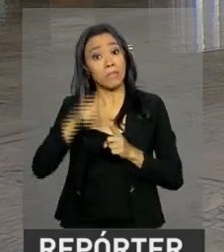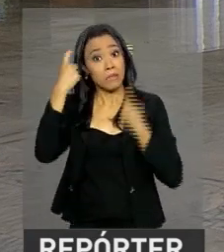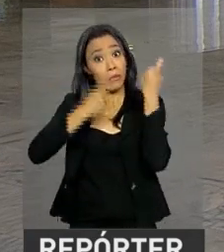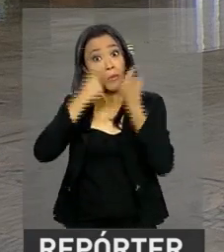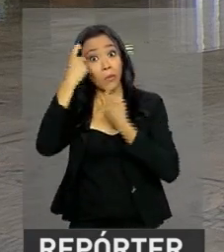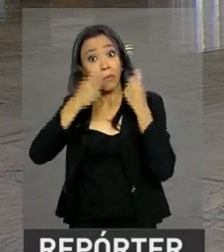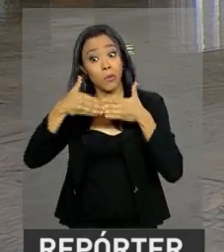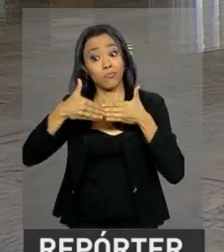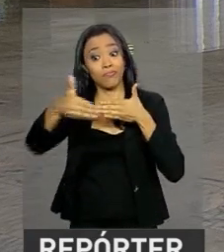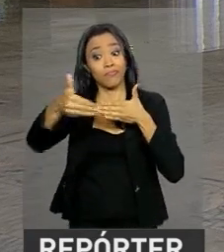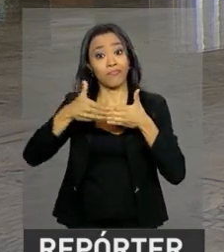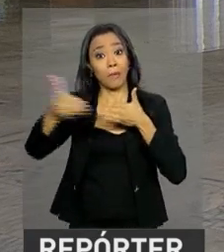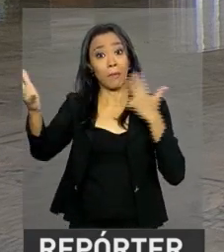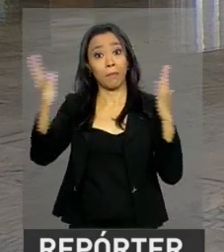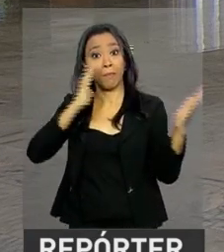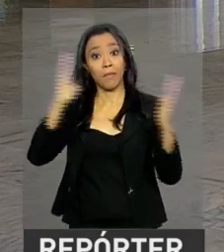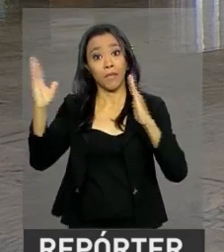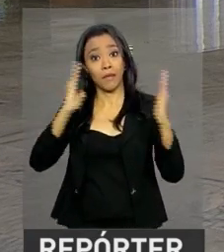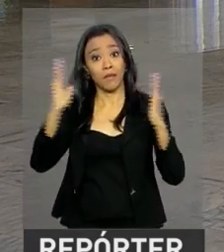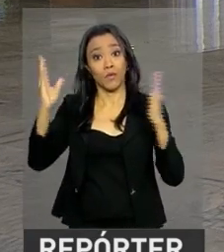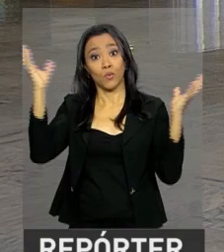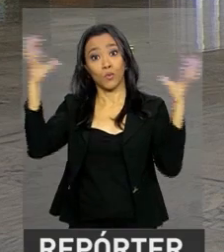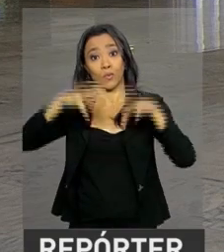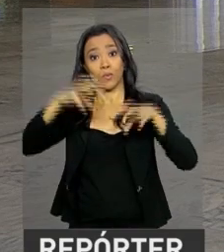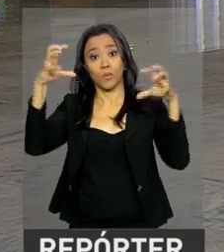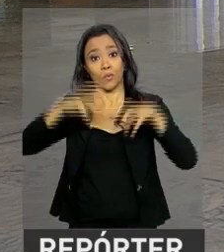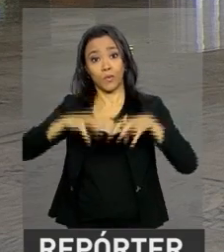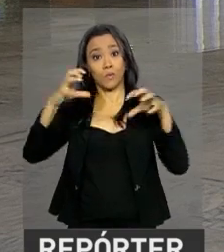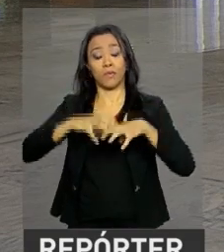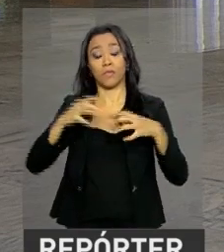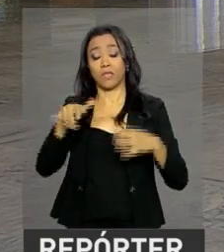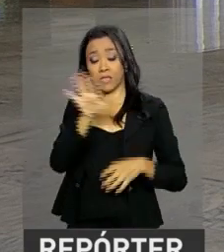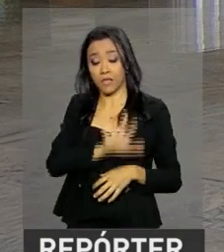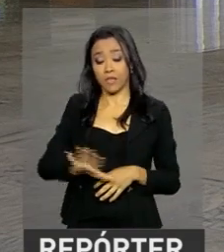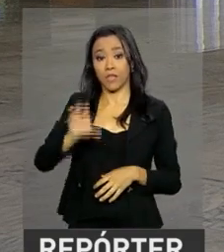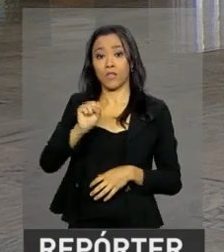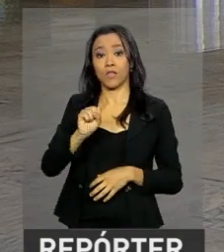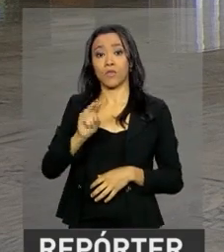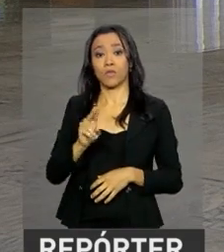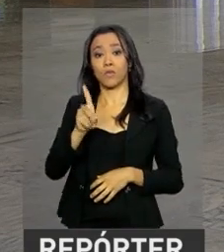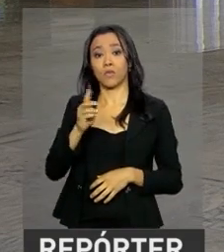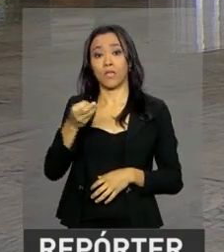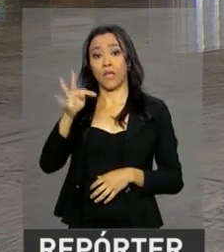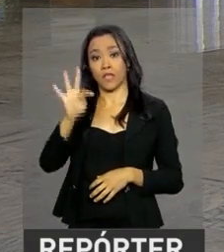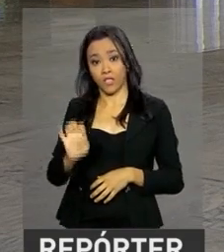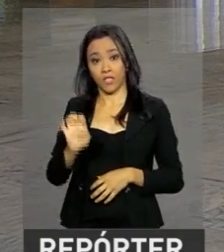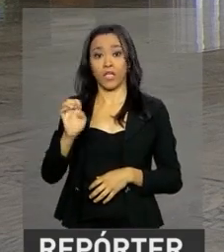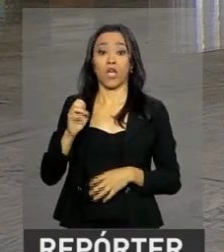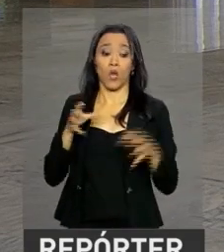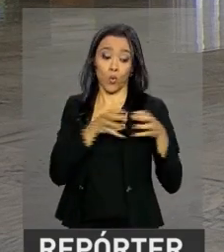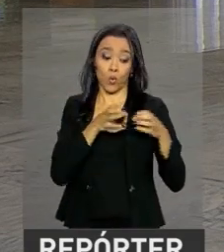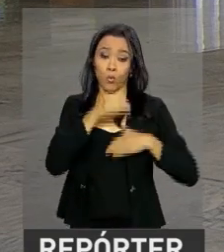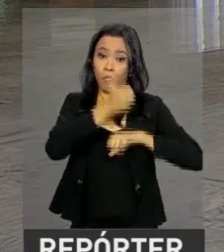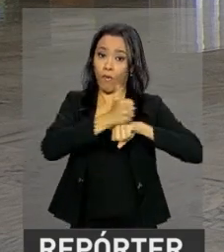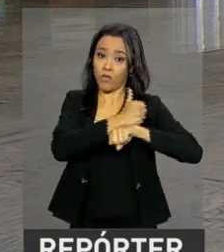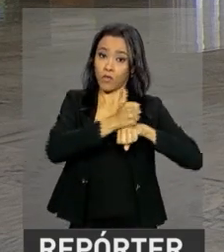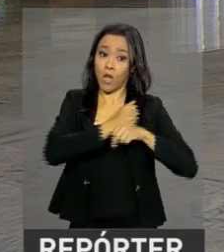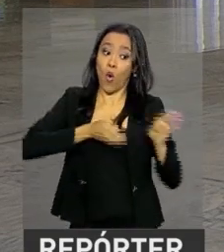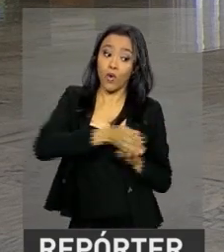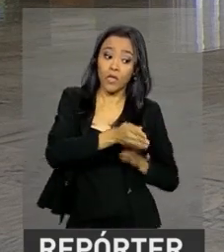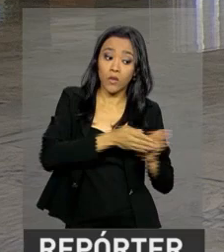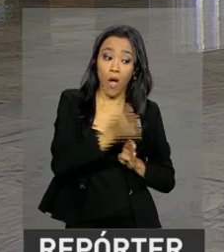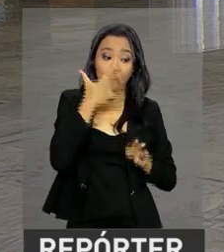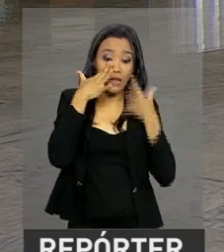início do período chuvoso lá na região e também em toda a região sudeste. E Michel Temer orientou a sua equipe a manter atenção